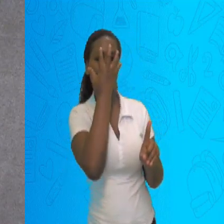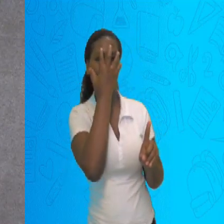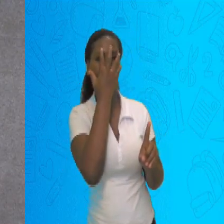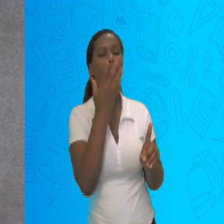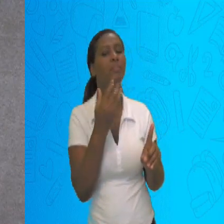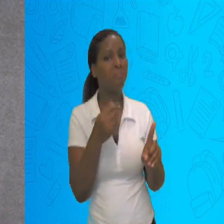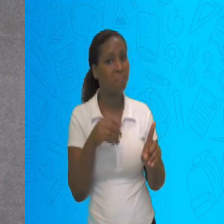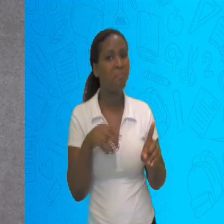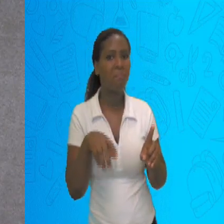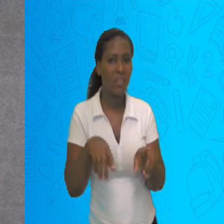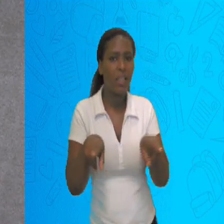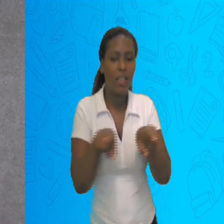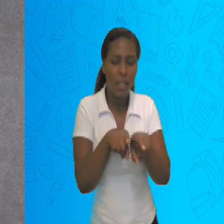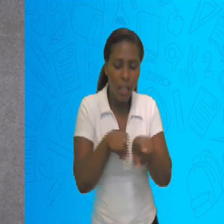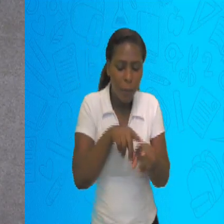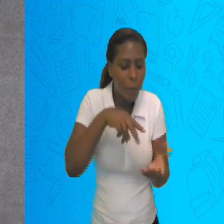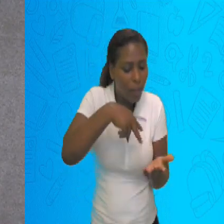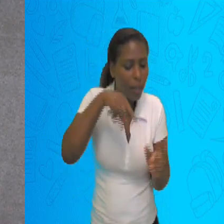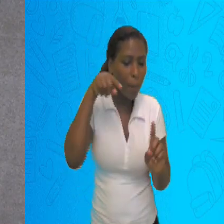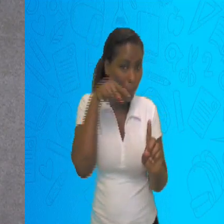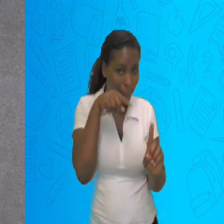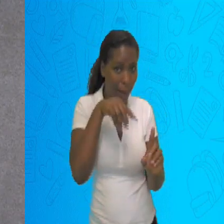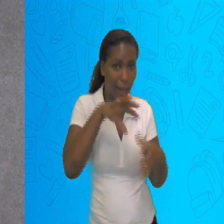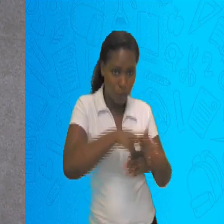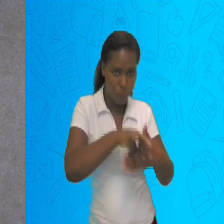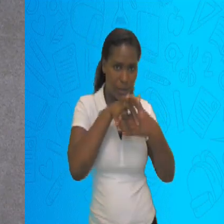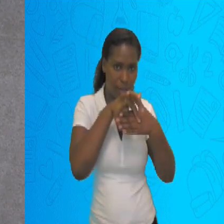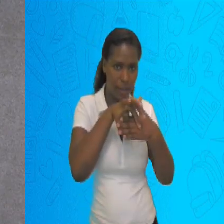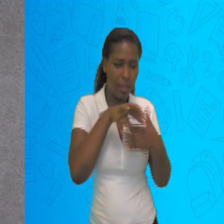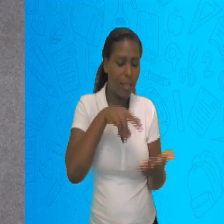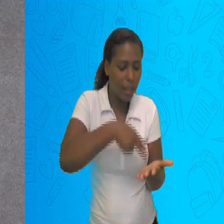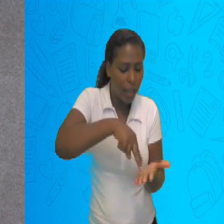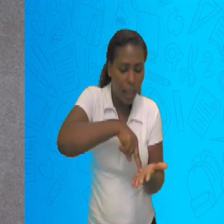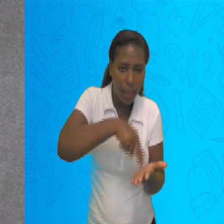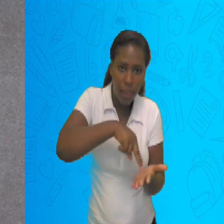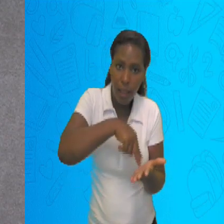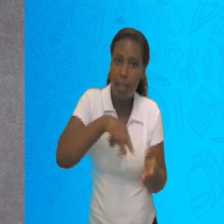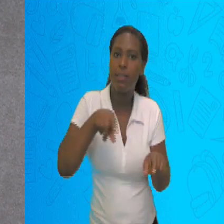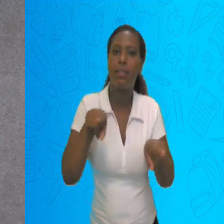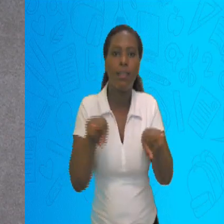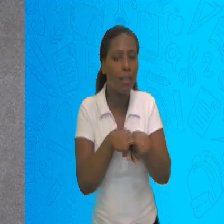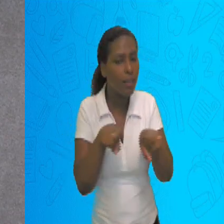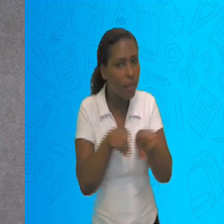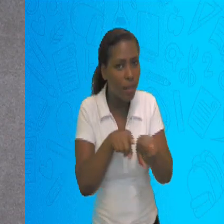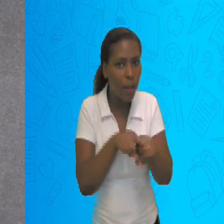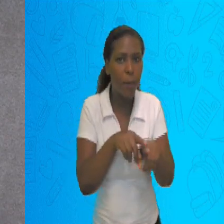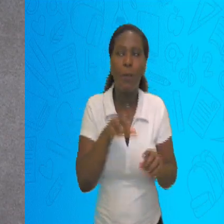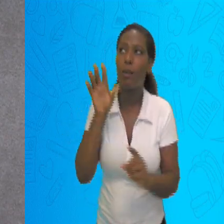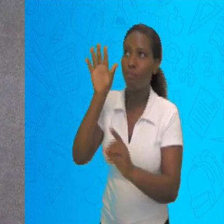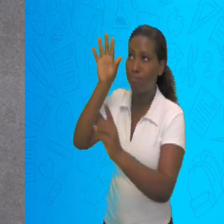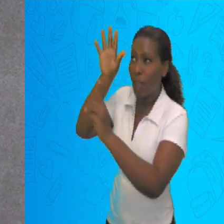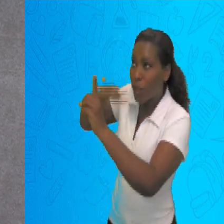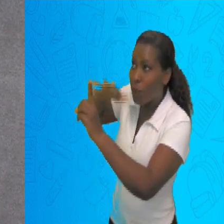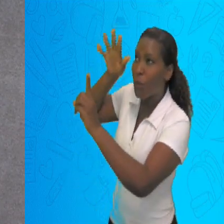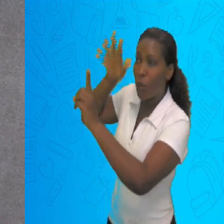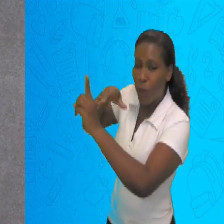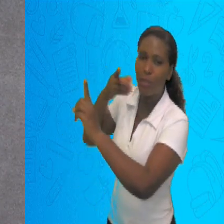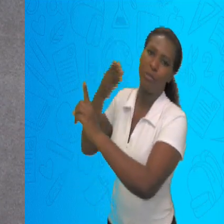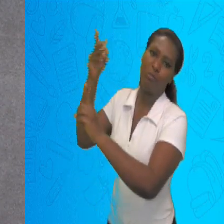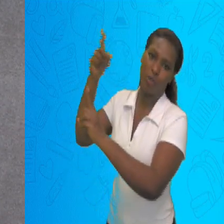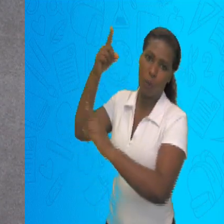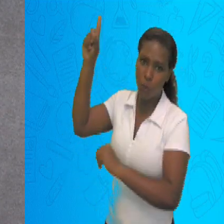dança também era uma forma de entoar os deuses que eles acreditavam.